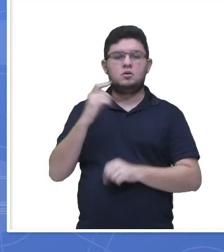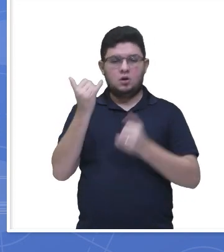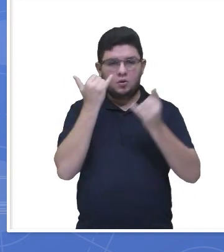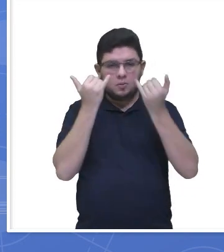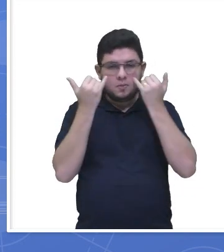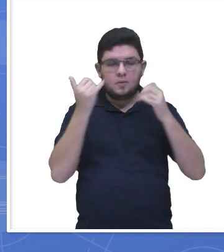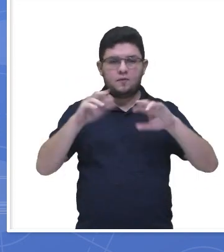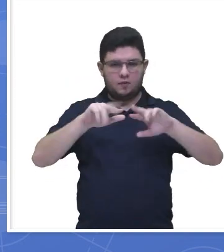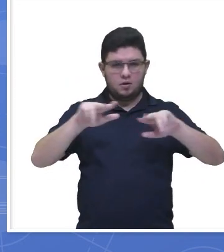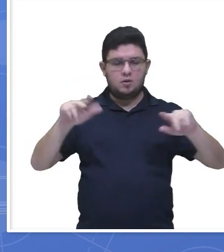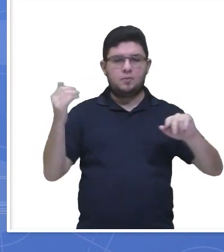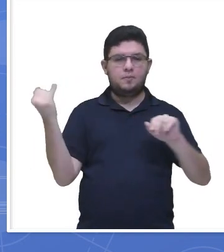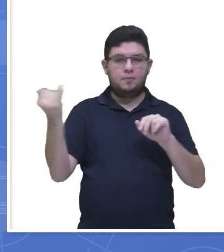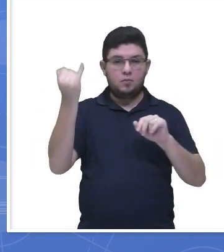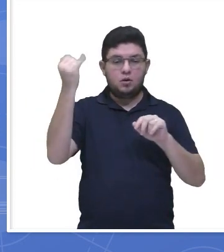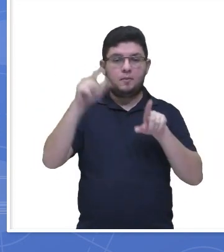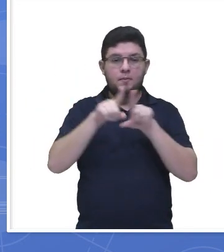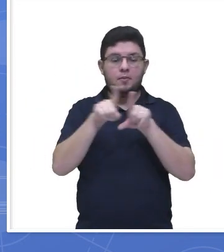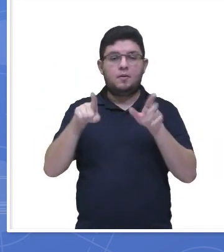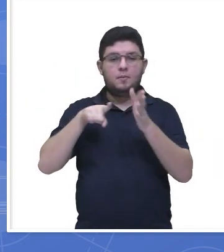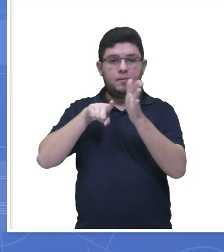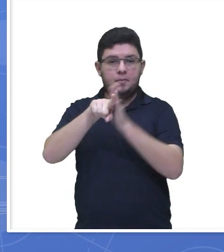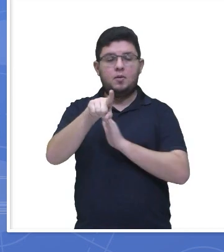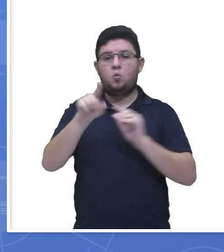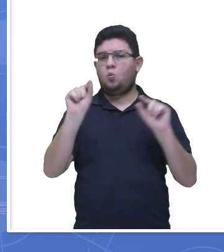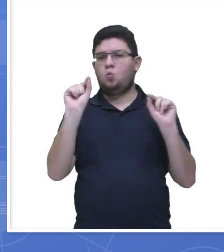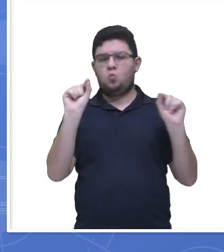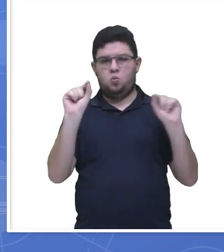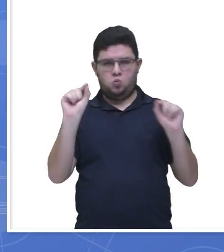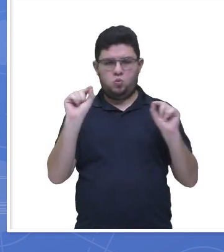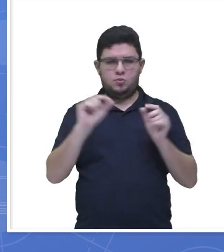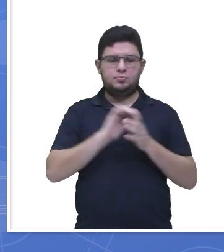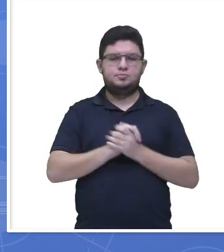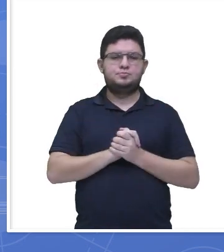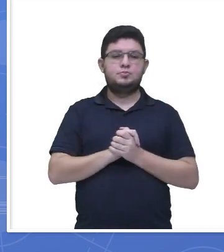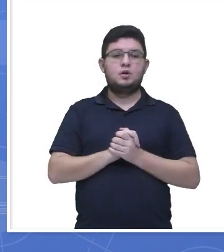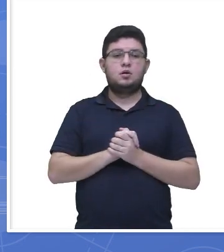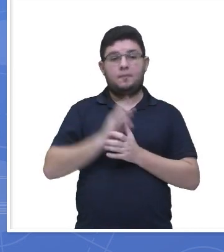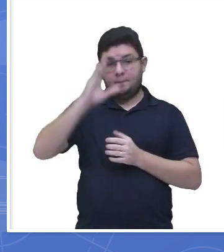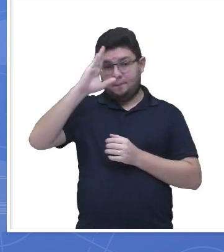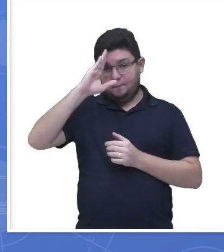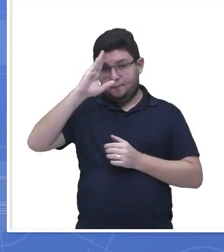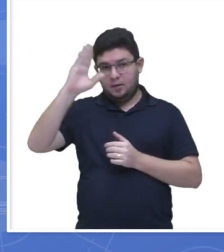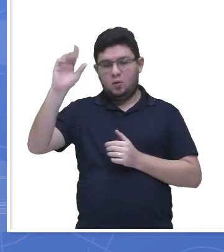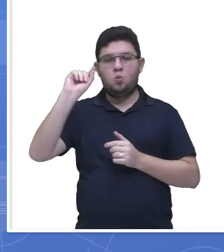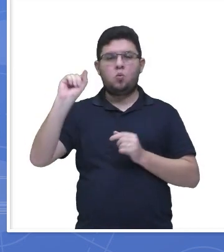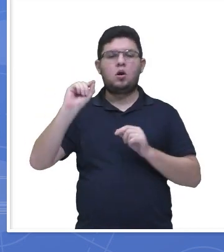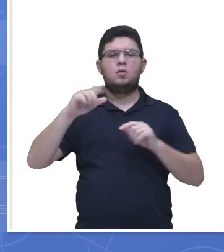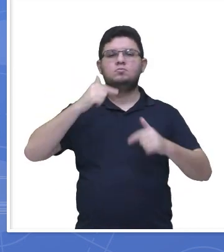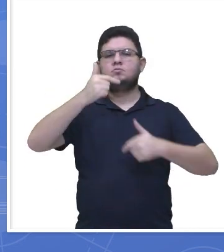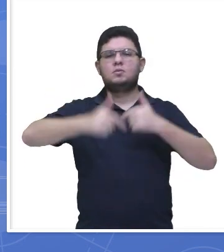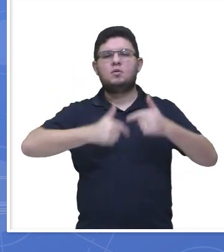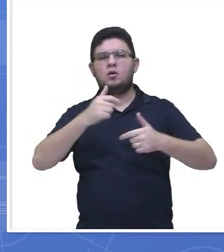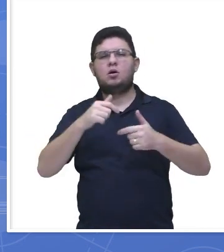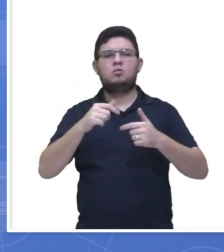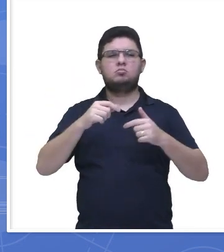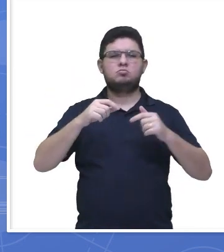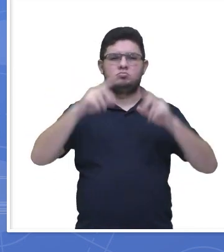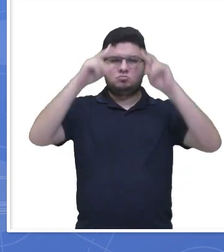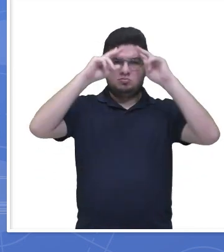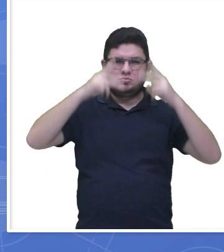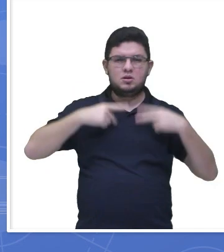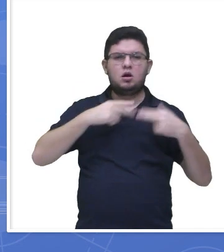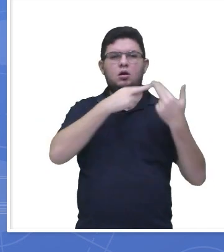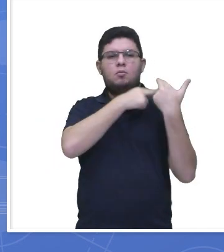mas a pergunta é, qual é a principal, né, atividade humana responsável pelo aquecimento